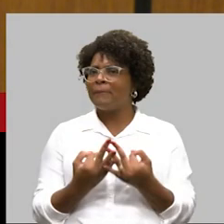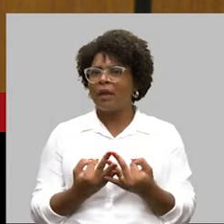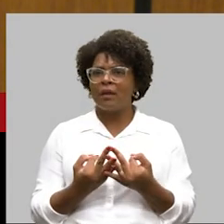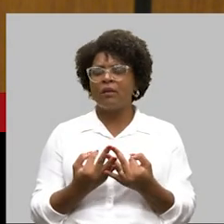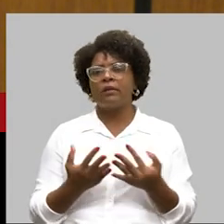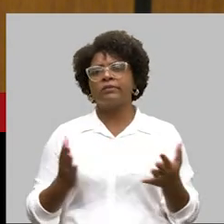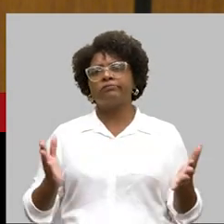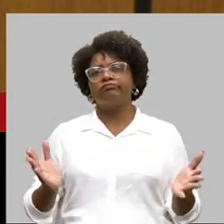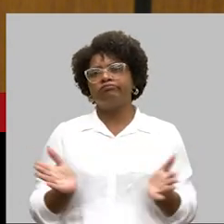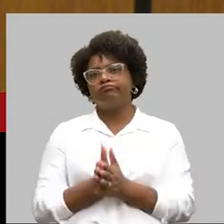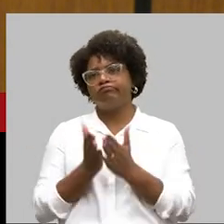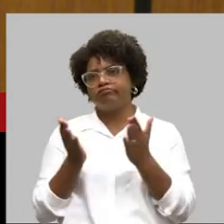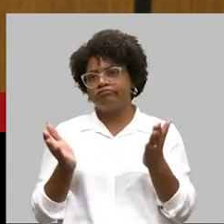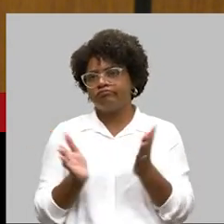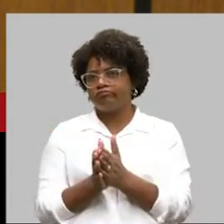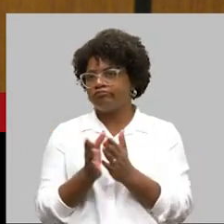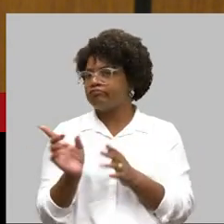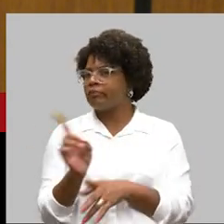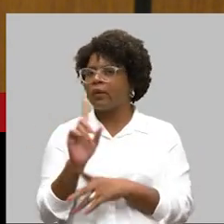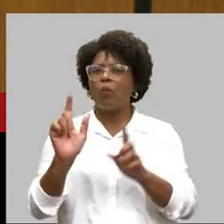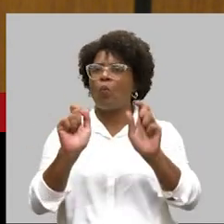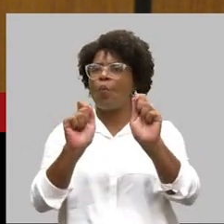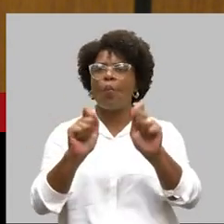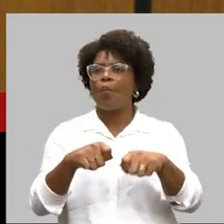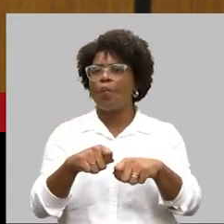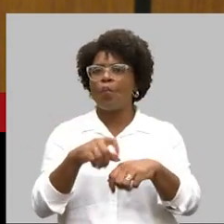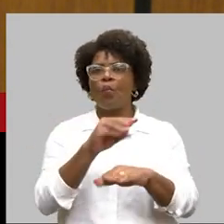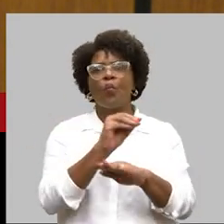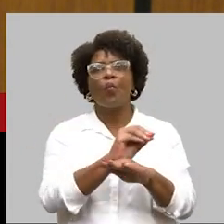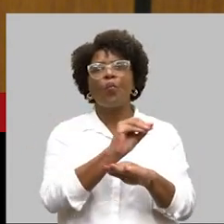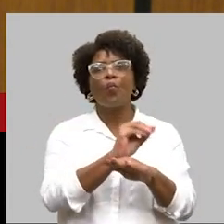conseguem manter esses